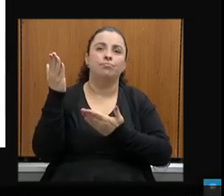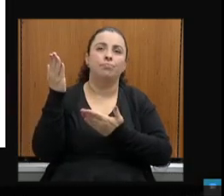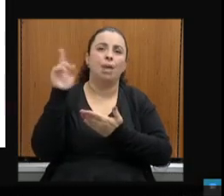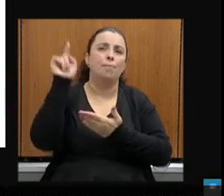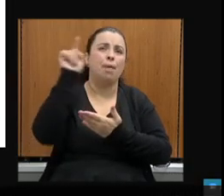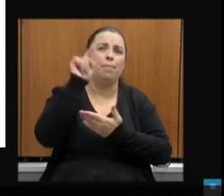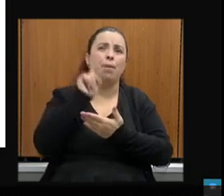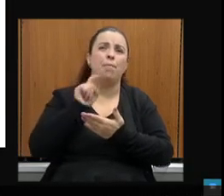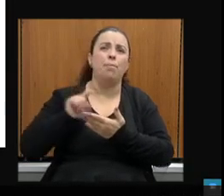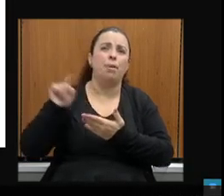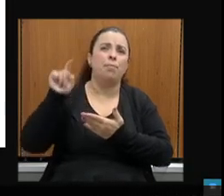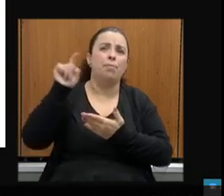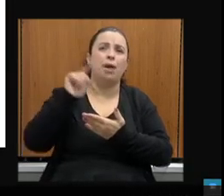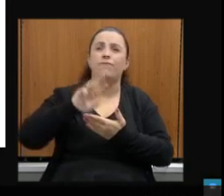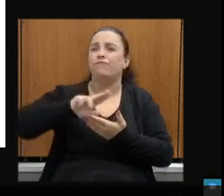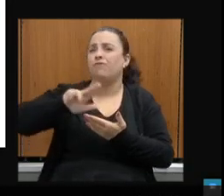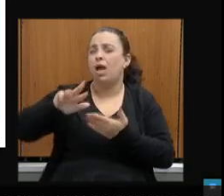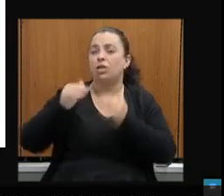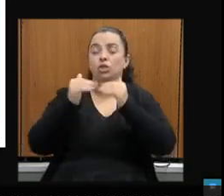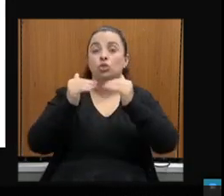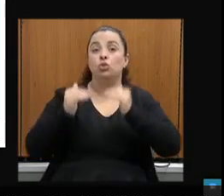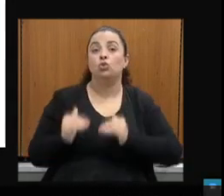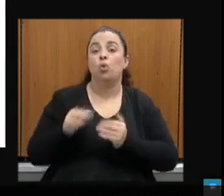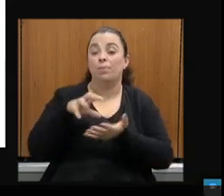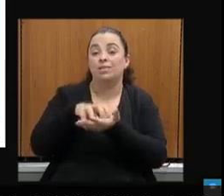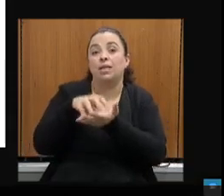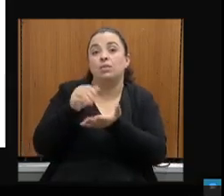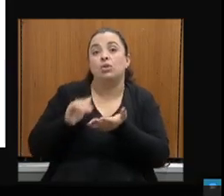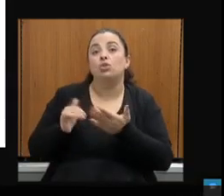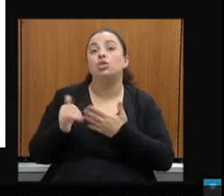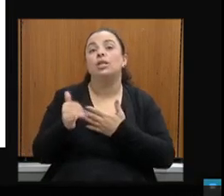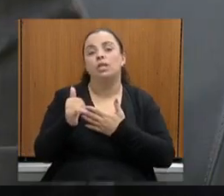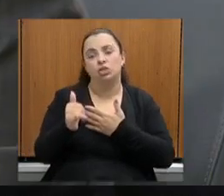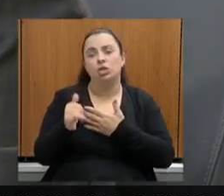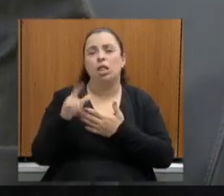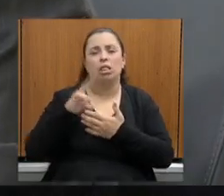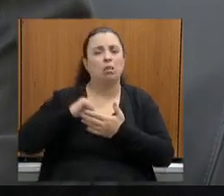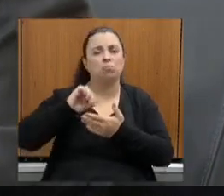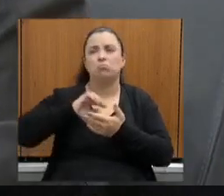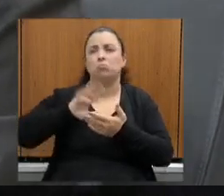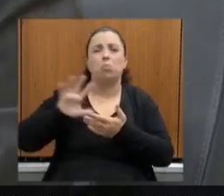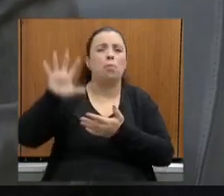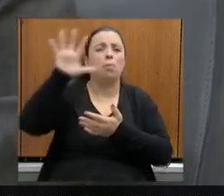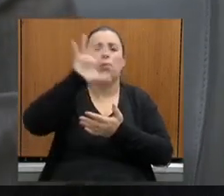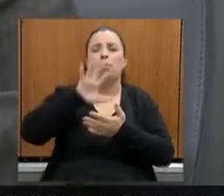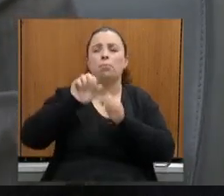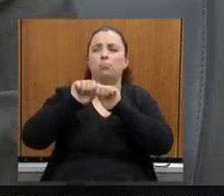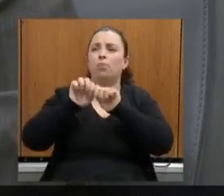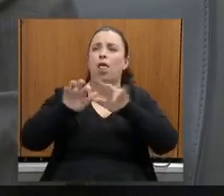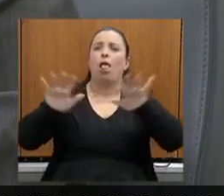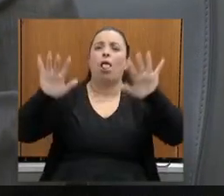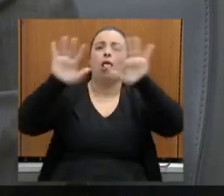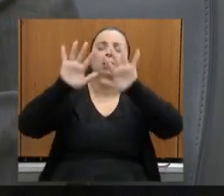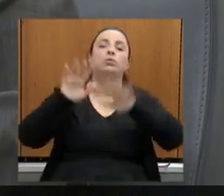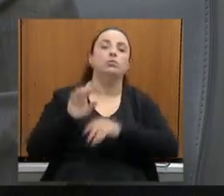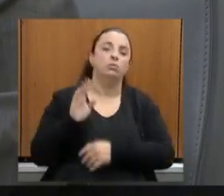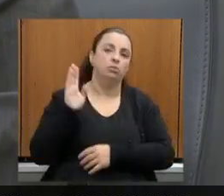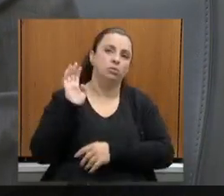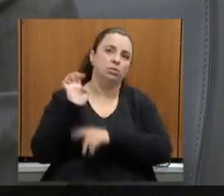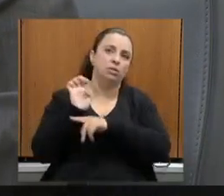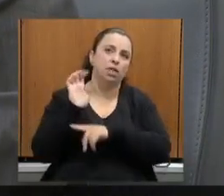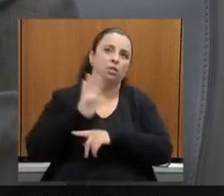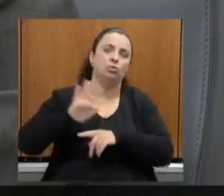45 gente olha assim de Fato muito espalhado em todo o estado Podemos seguir então aqui mais algumas